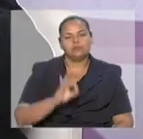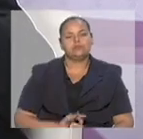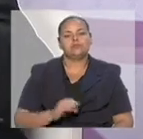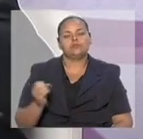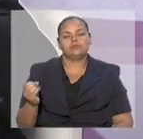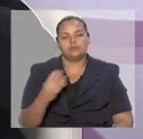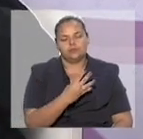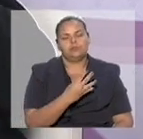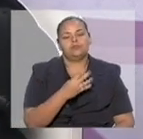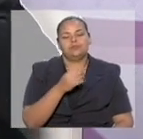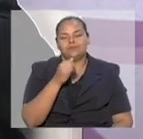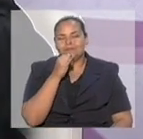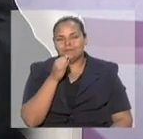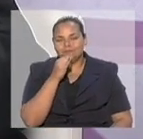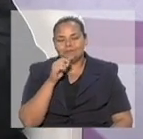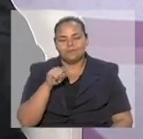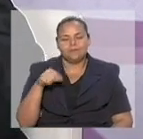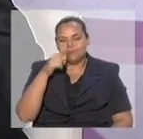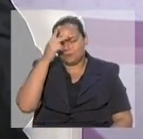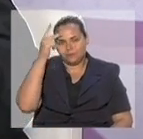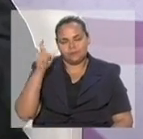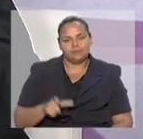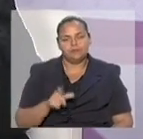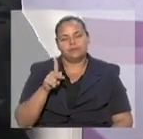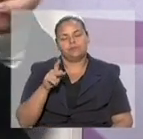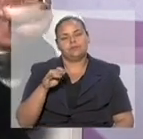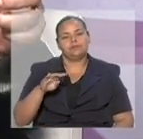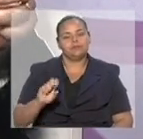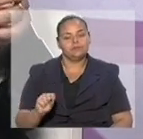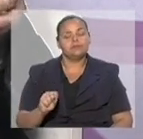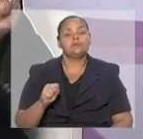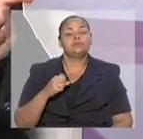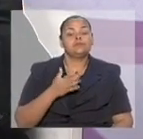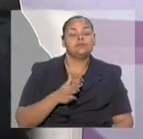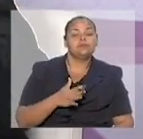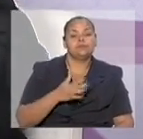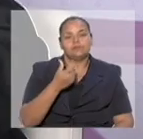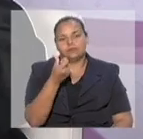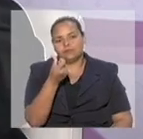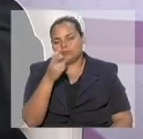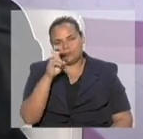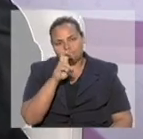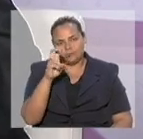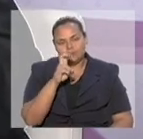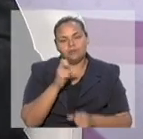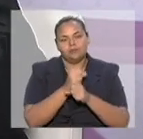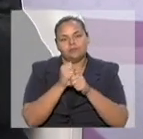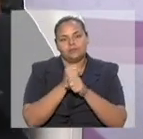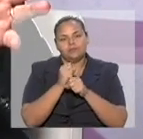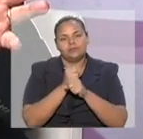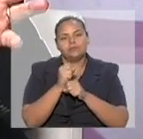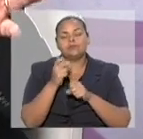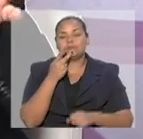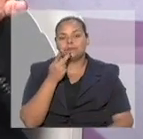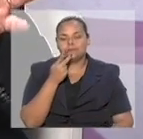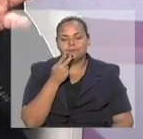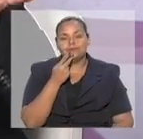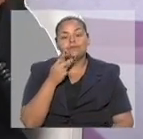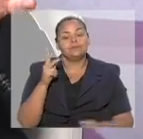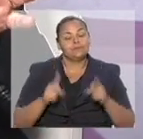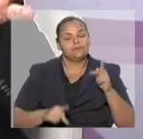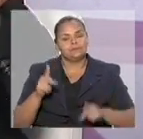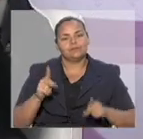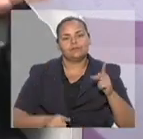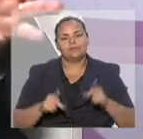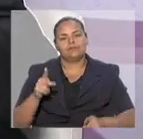isso, entre novos casos e pacientes que continuam sendo acompanhados pelo período de pelo menos 5 anos, a gente está falando de